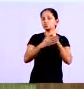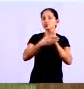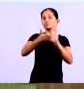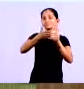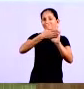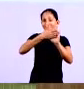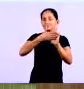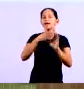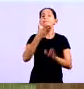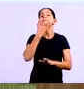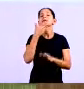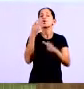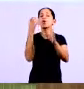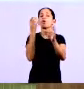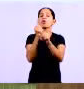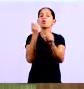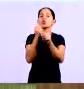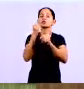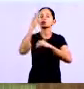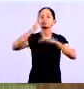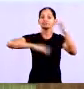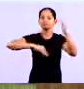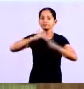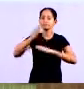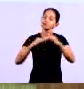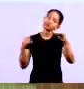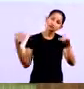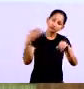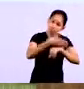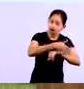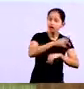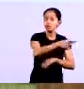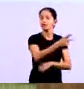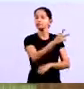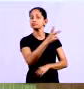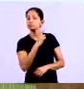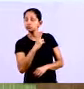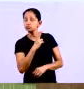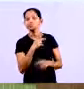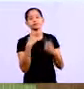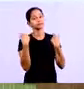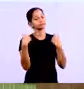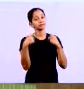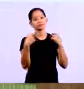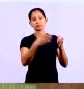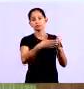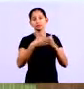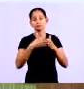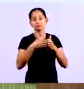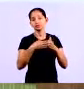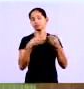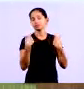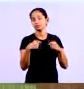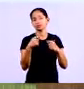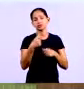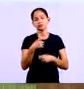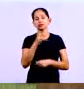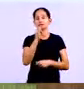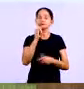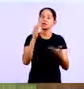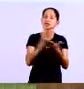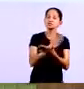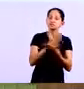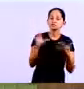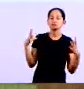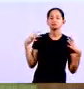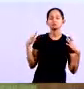dizer assim, consulte seu contador. Consulte seu contador vai dar alguma noção, mas você tem que solicitar às vezes. Às vezes a pessoa está no